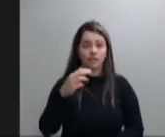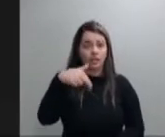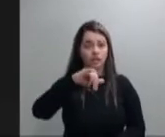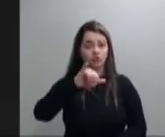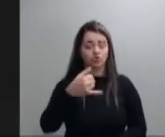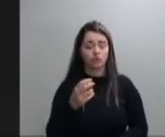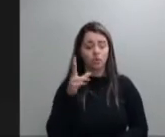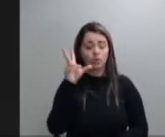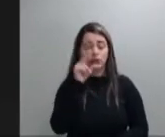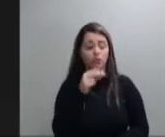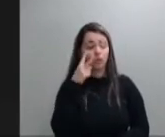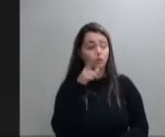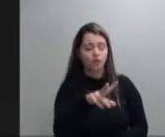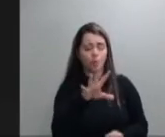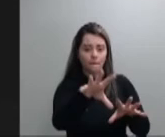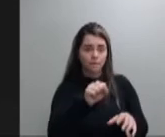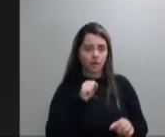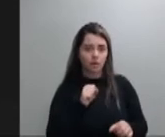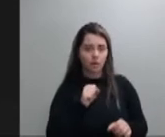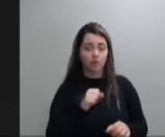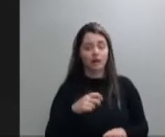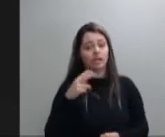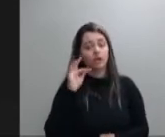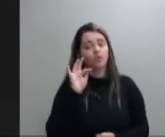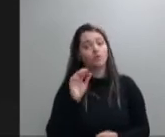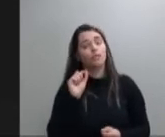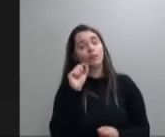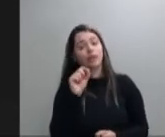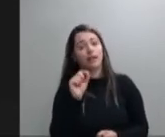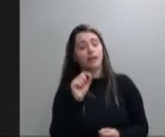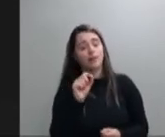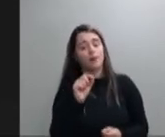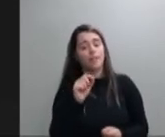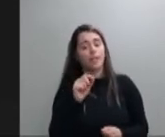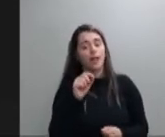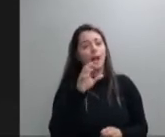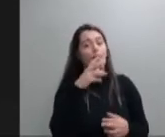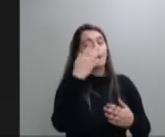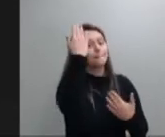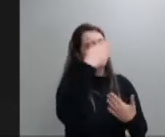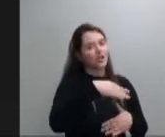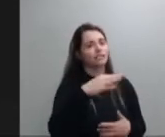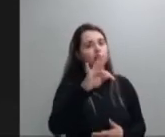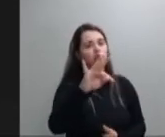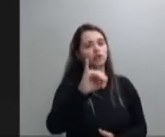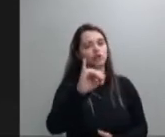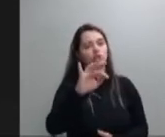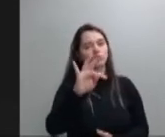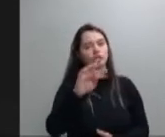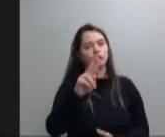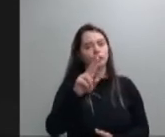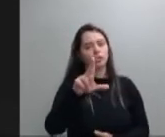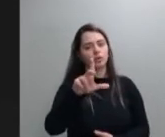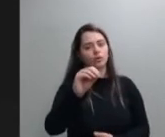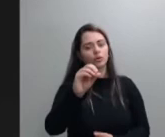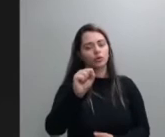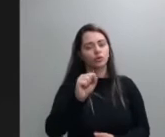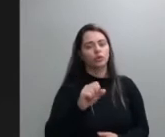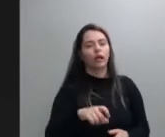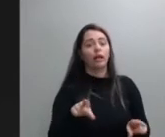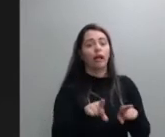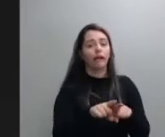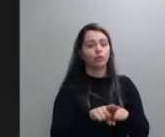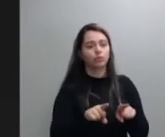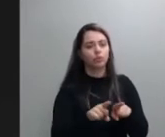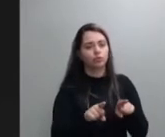foi a limitação de títulos de doutorado mestrado em especialização em no máximo dois diplomas em conformidade com a resolução 8.7